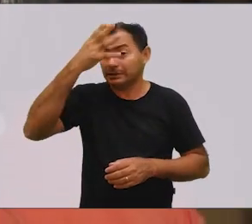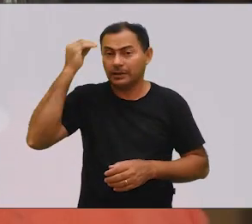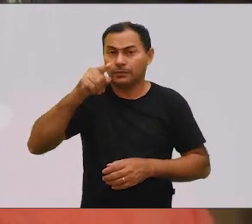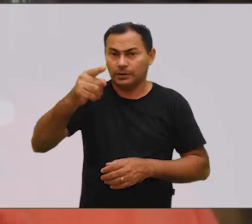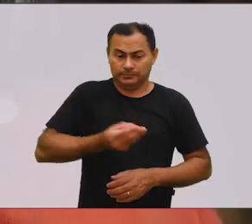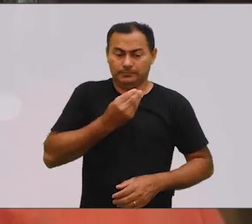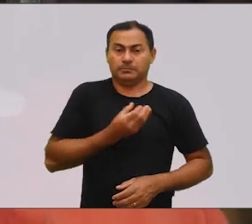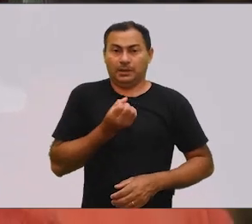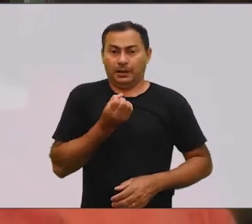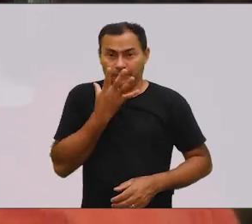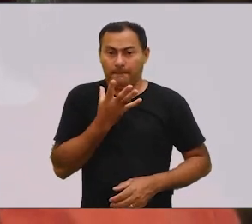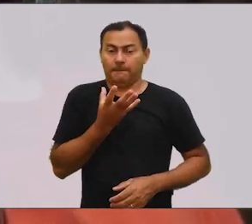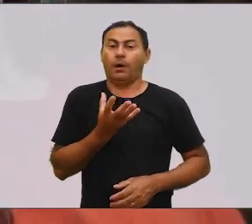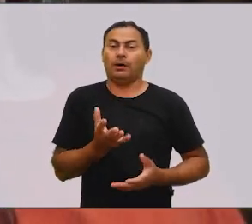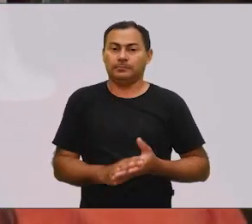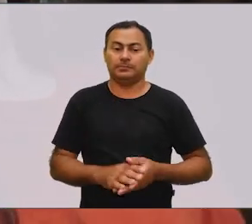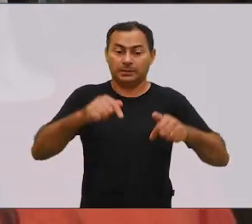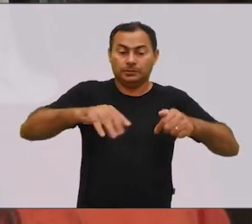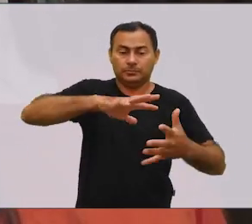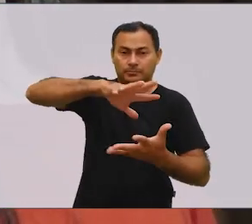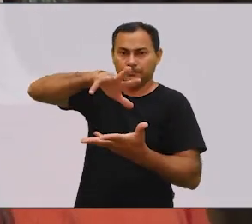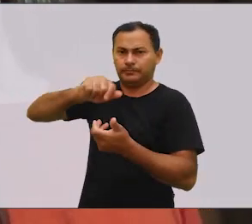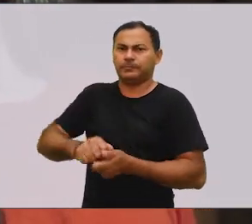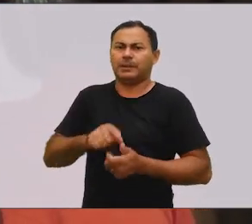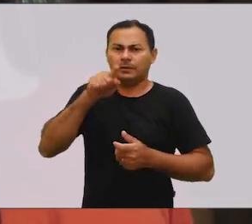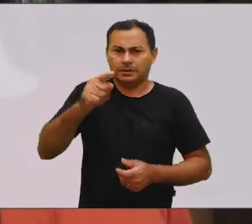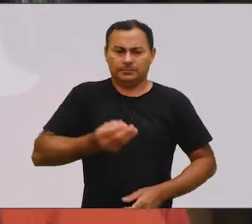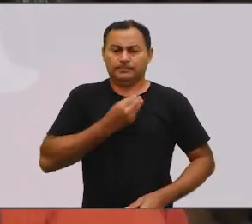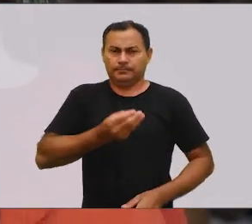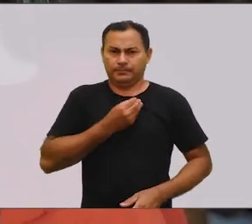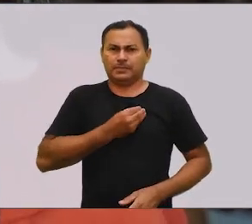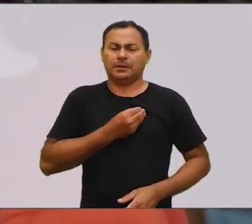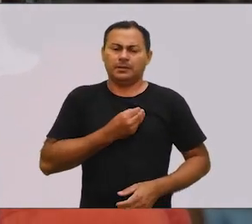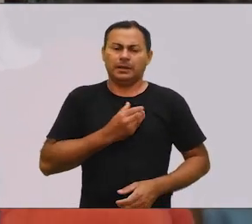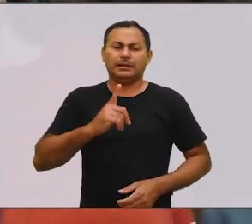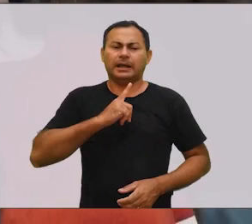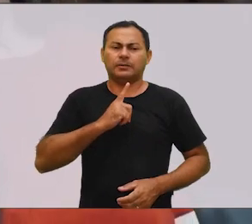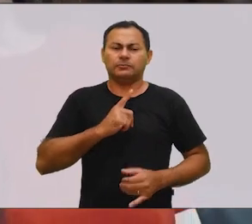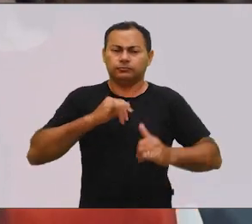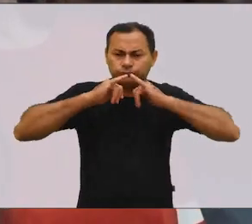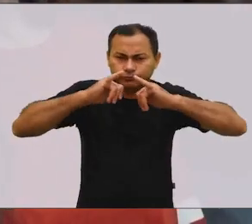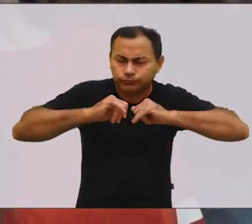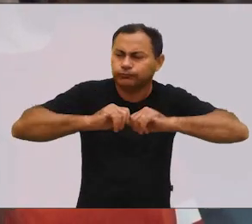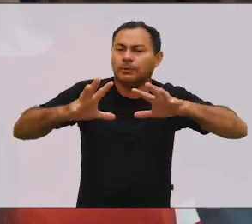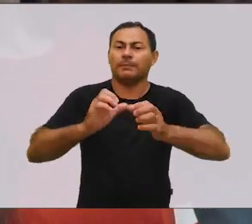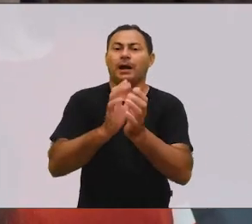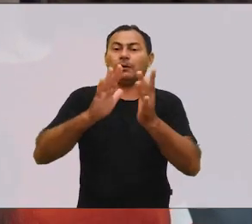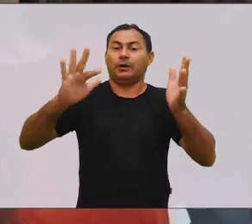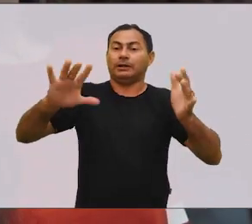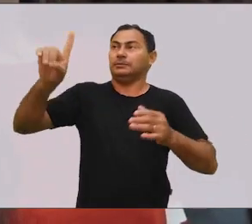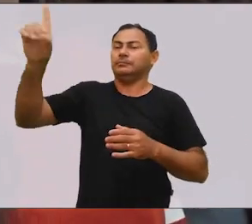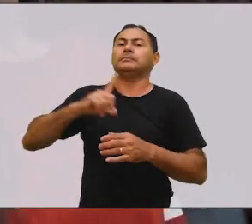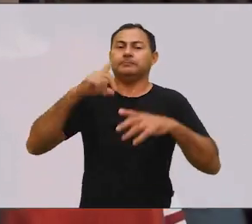que para você viver uma vida produtiva neste mundo, para você viver produzindo muitos frutos para a glória de Deus,